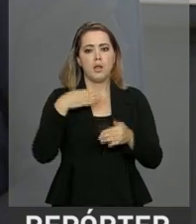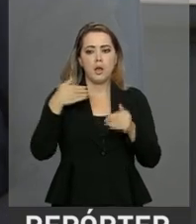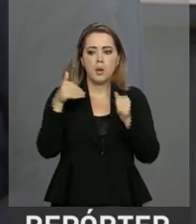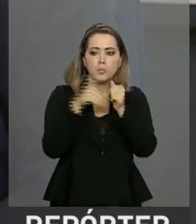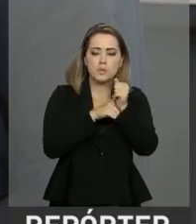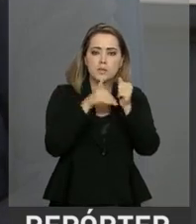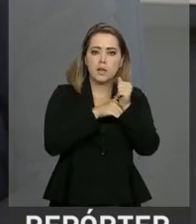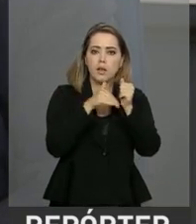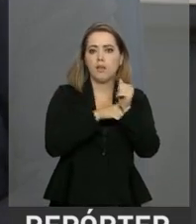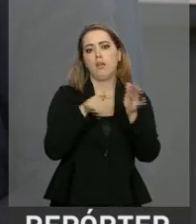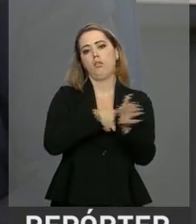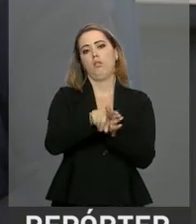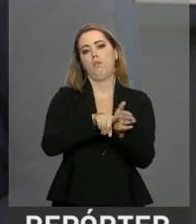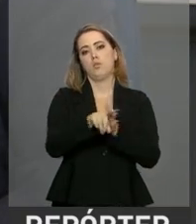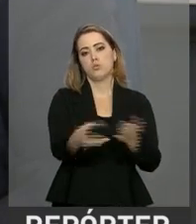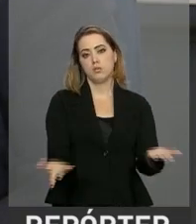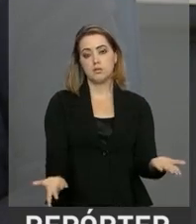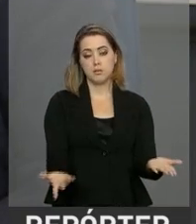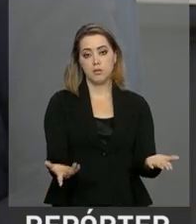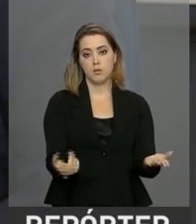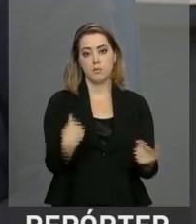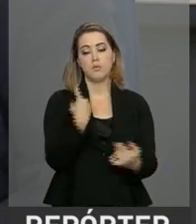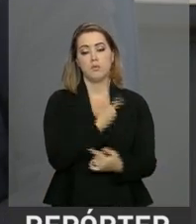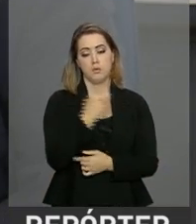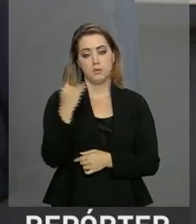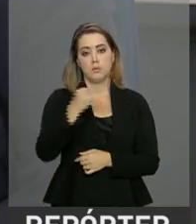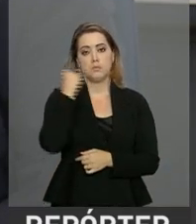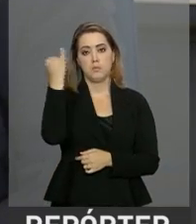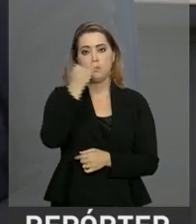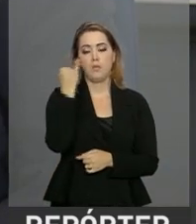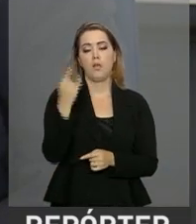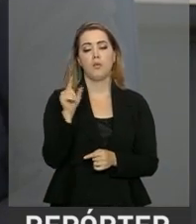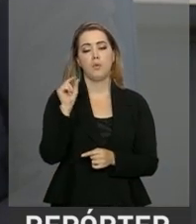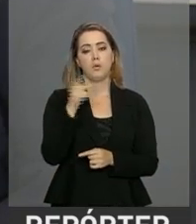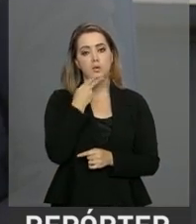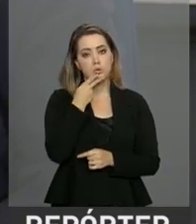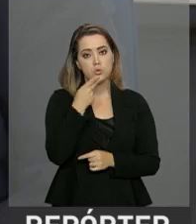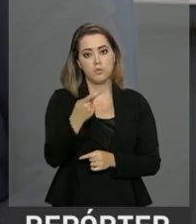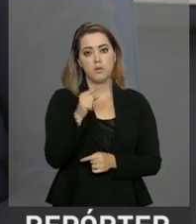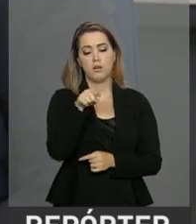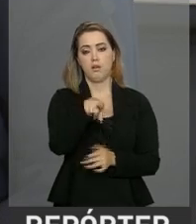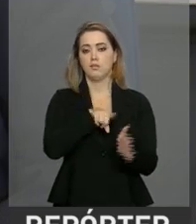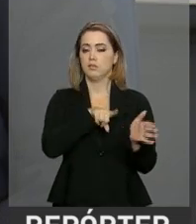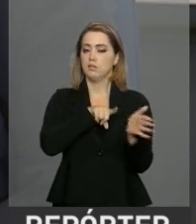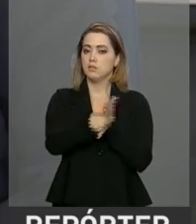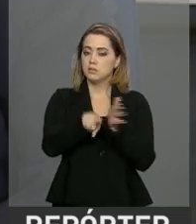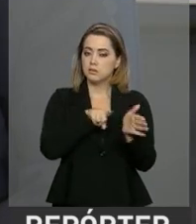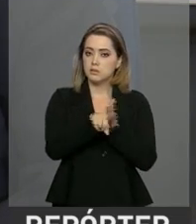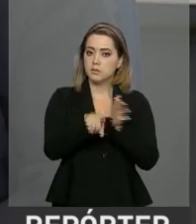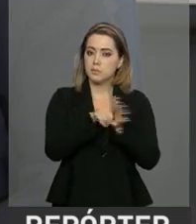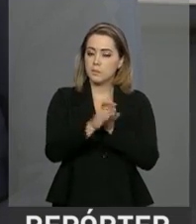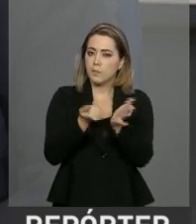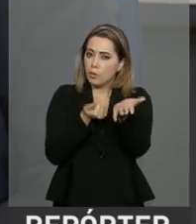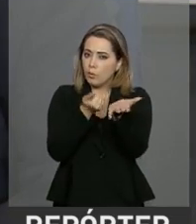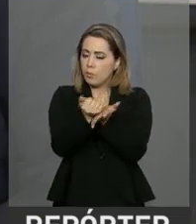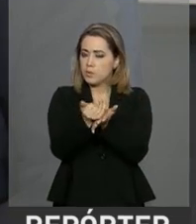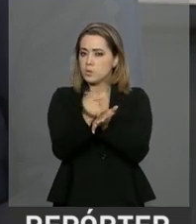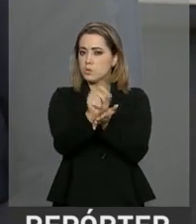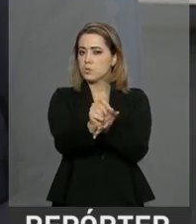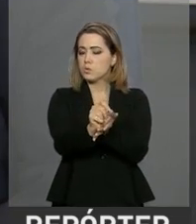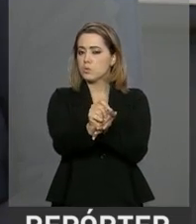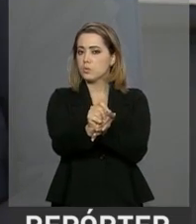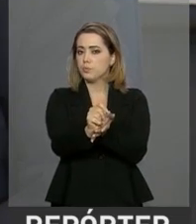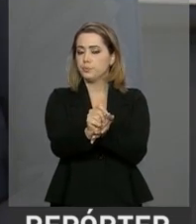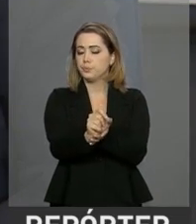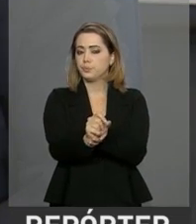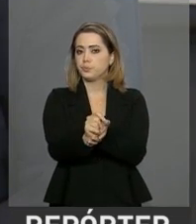à investigação. É importante também que se diga que essa investigação se iniciou a